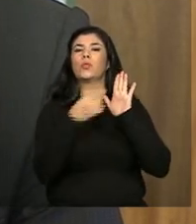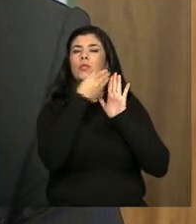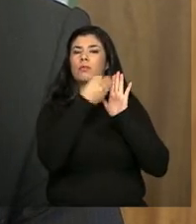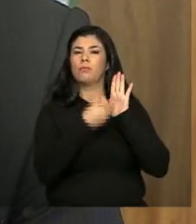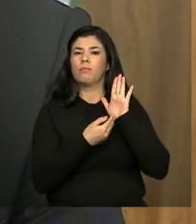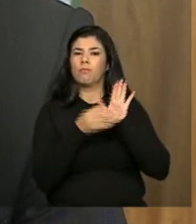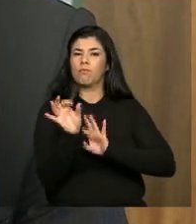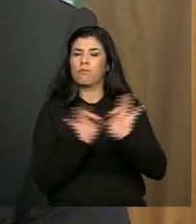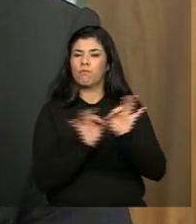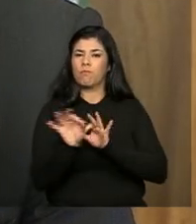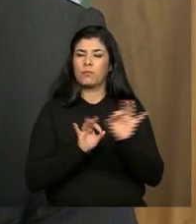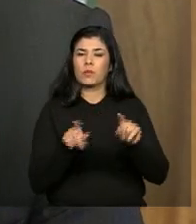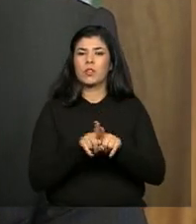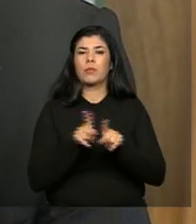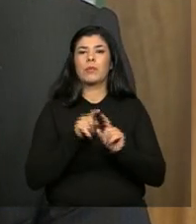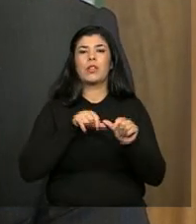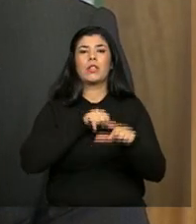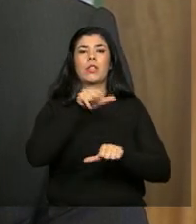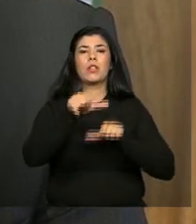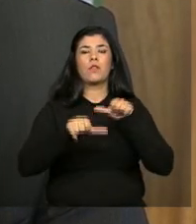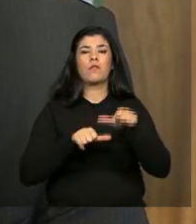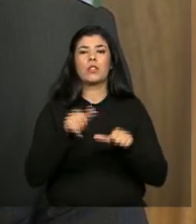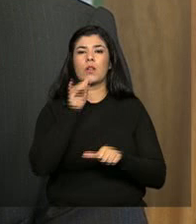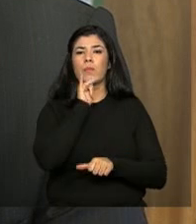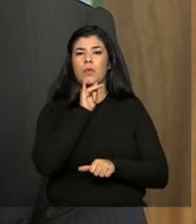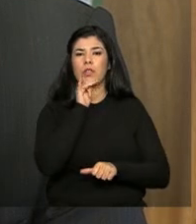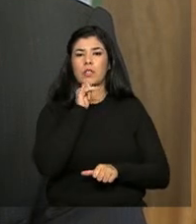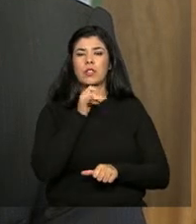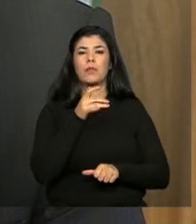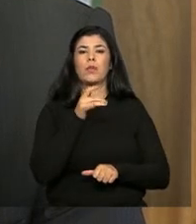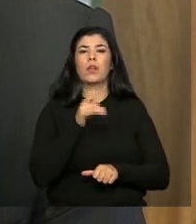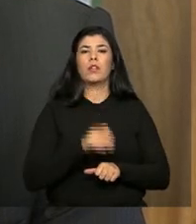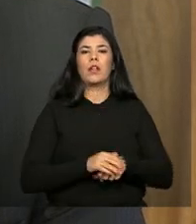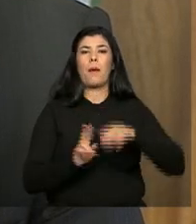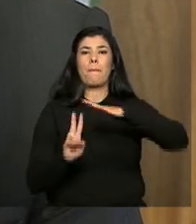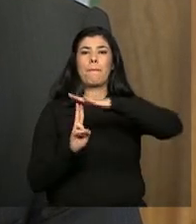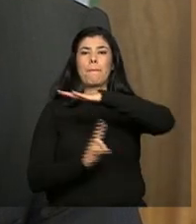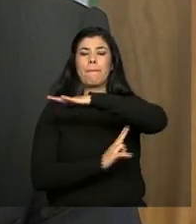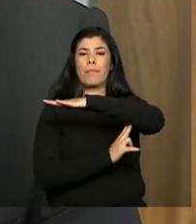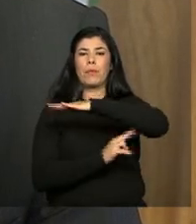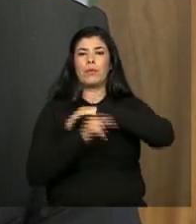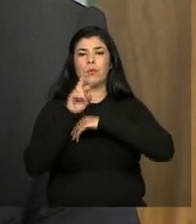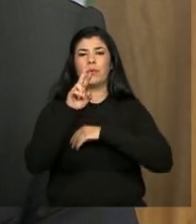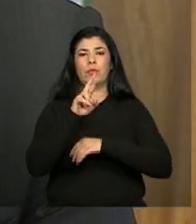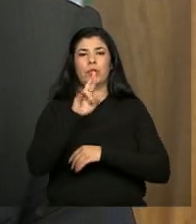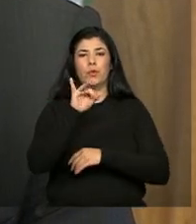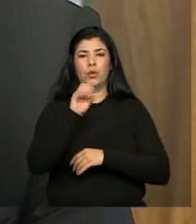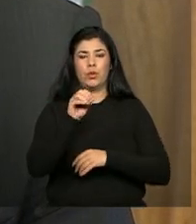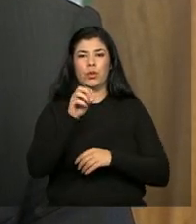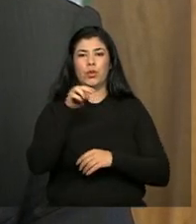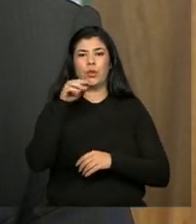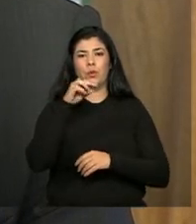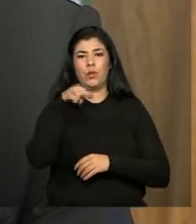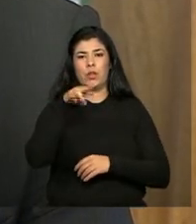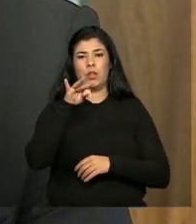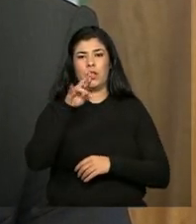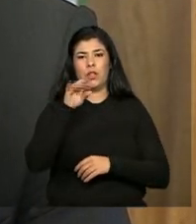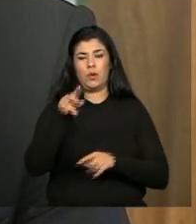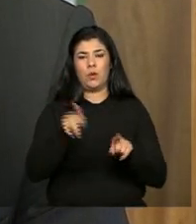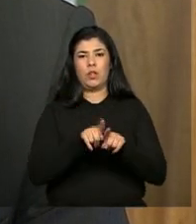já tem um processo tradutório em curso que a renovação da ponte rio-niterói não será apresentado novas rodovias ferrovias portos aeroportos